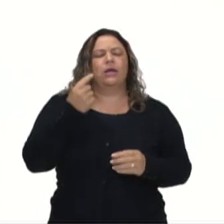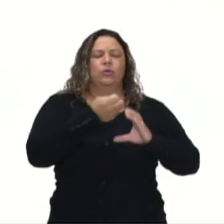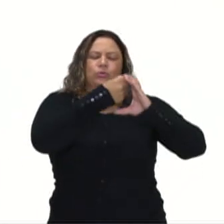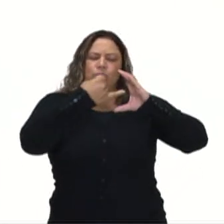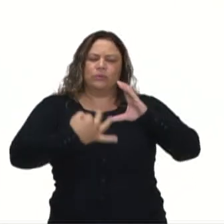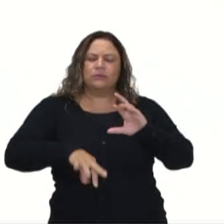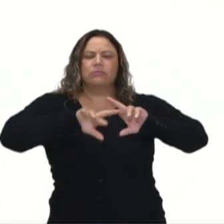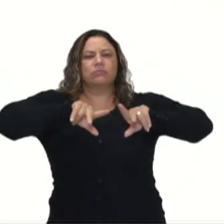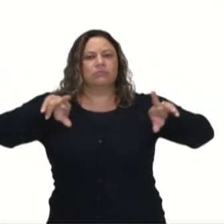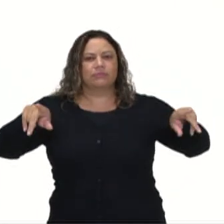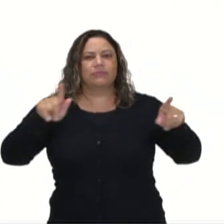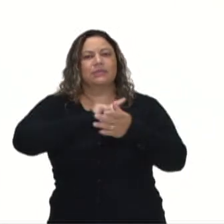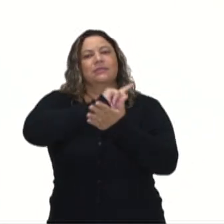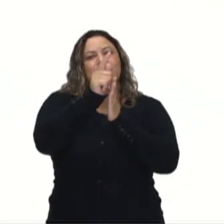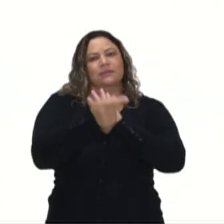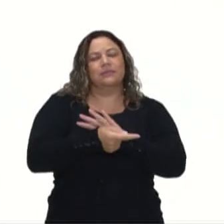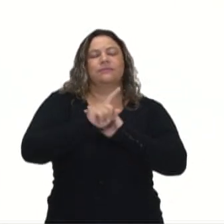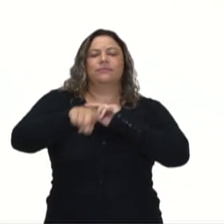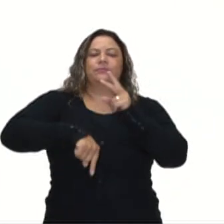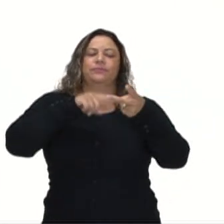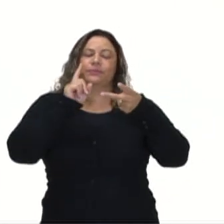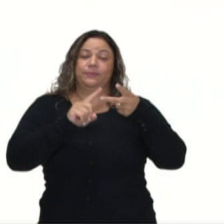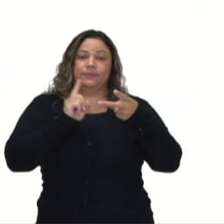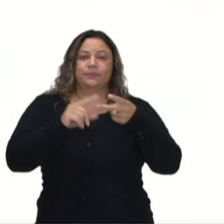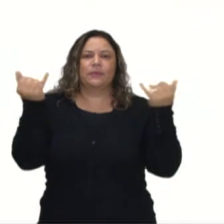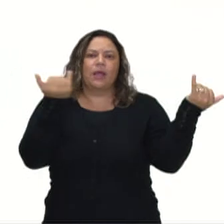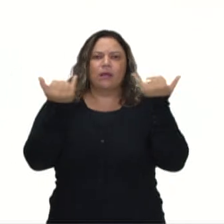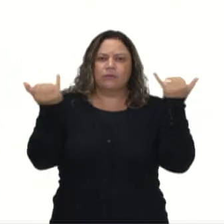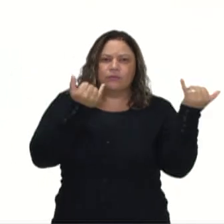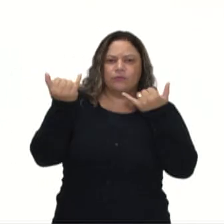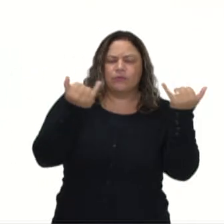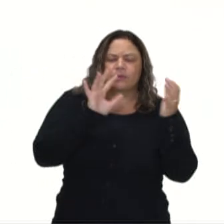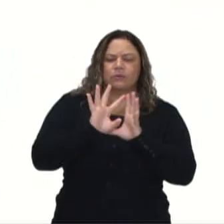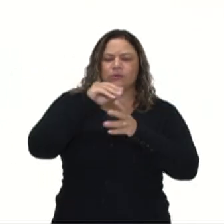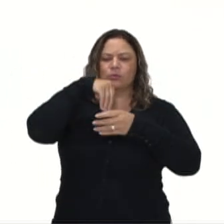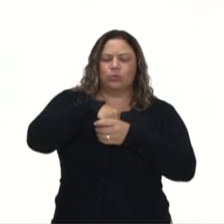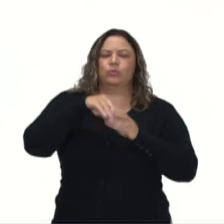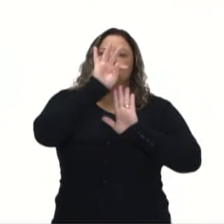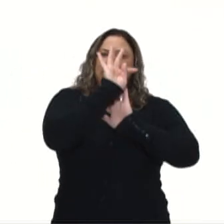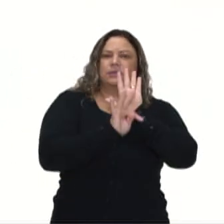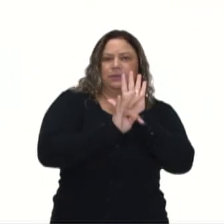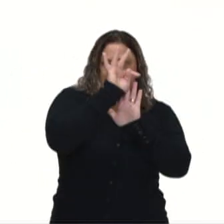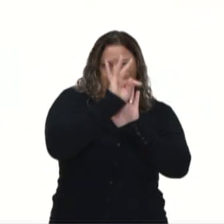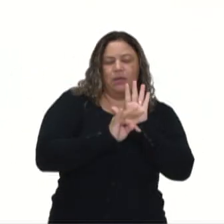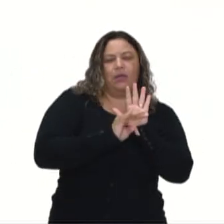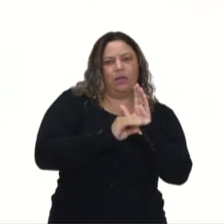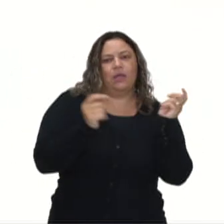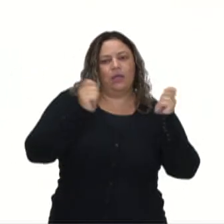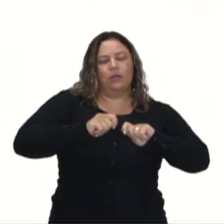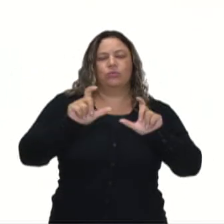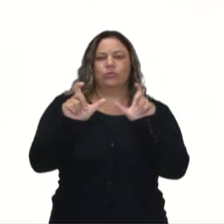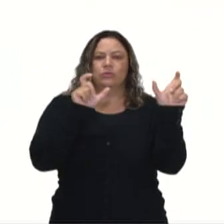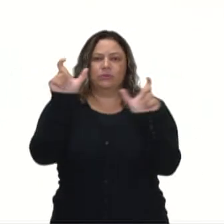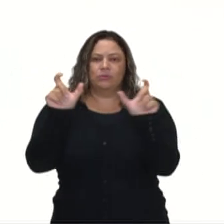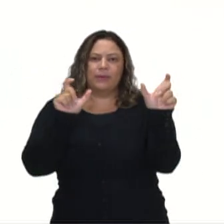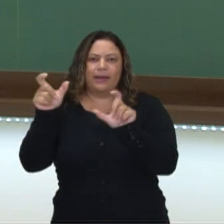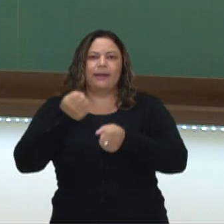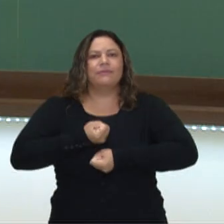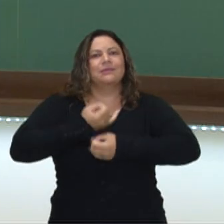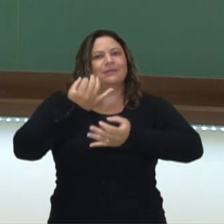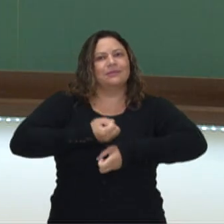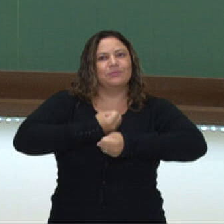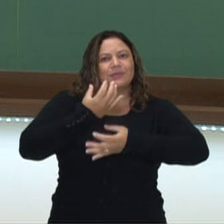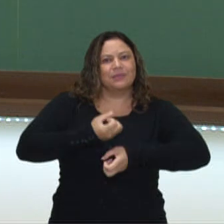segundo movimento, inferir informações implícitas do texto e o sentido de palavras ou expressões. Atentem ao